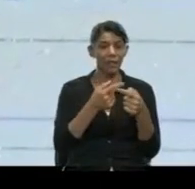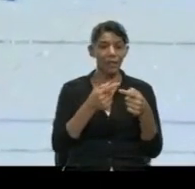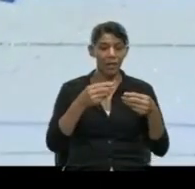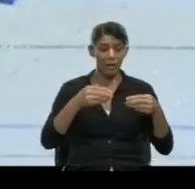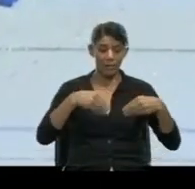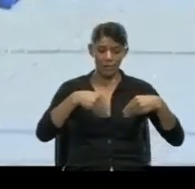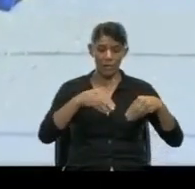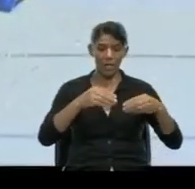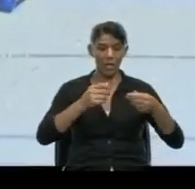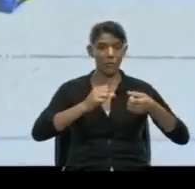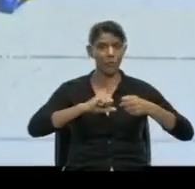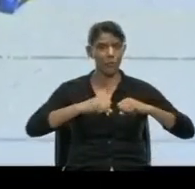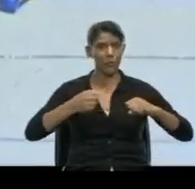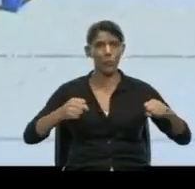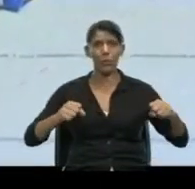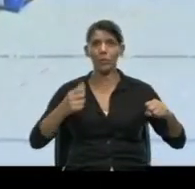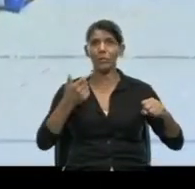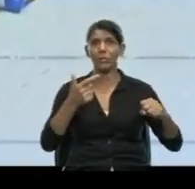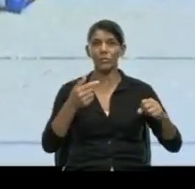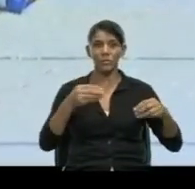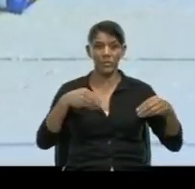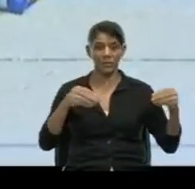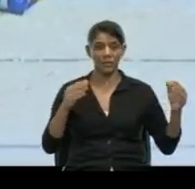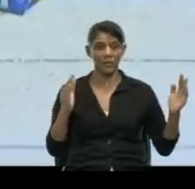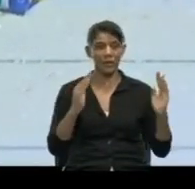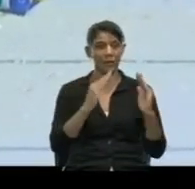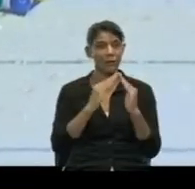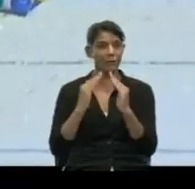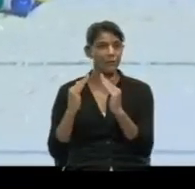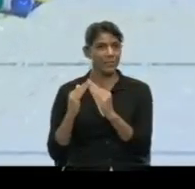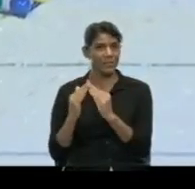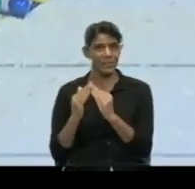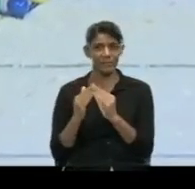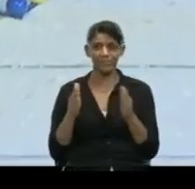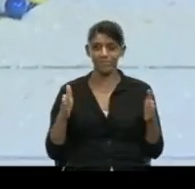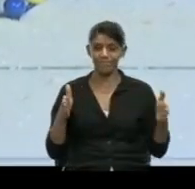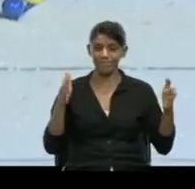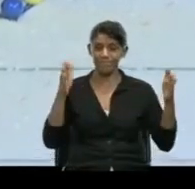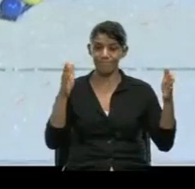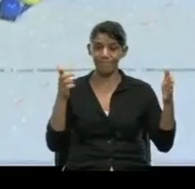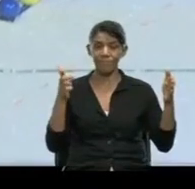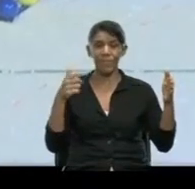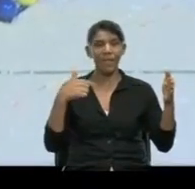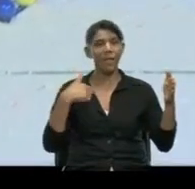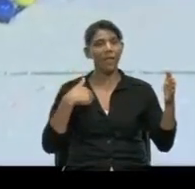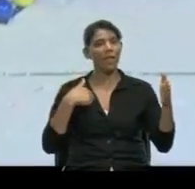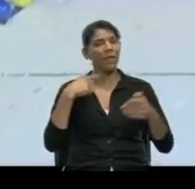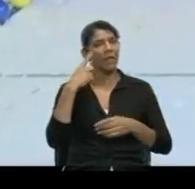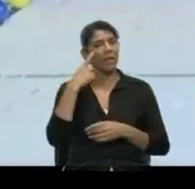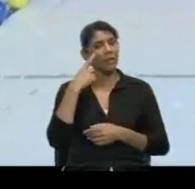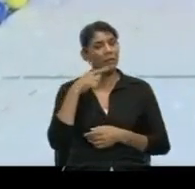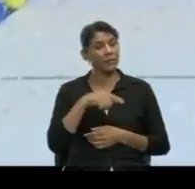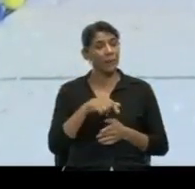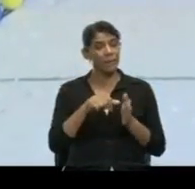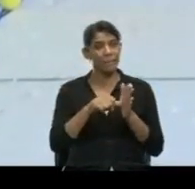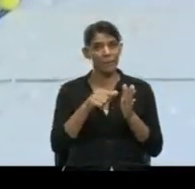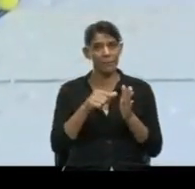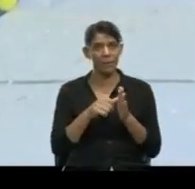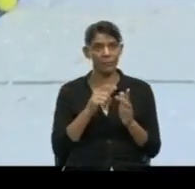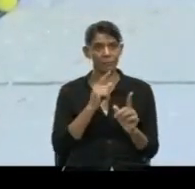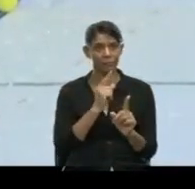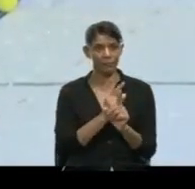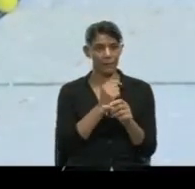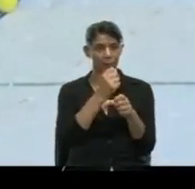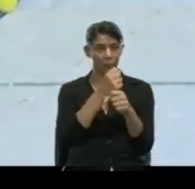terreno grande, não tinham terrenos vizinhos, certo? E daí o professor falou assim, então vamos primeiro localizar